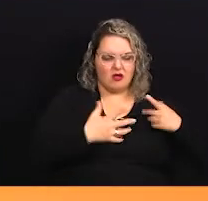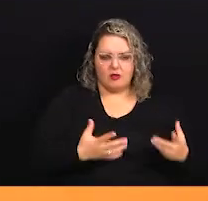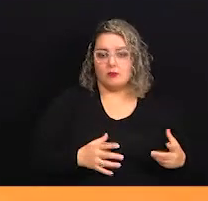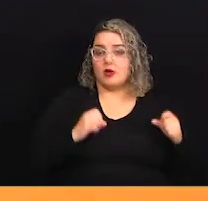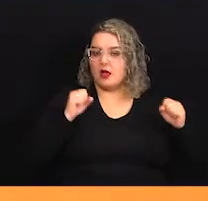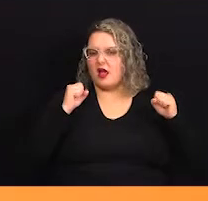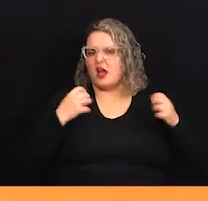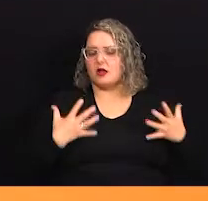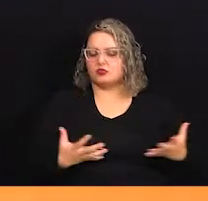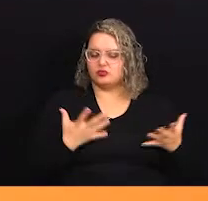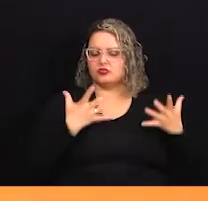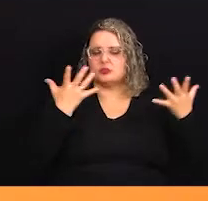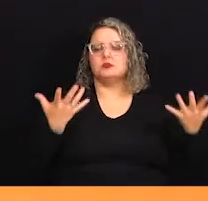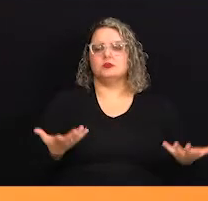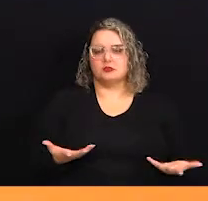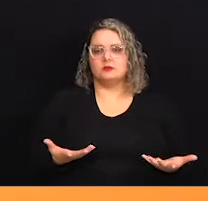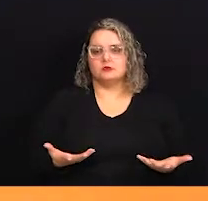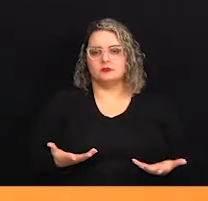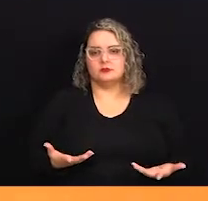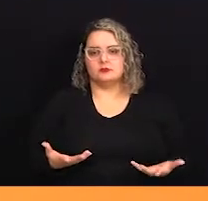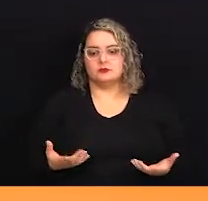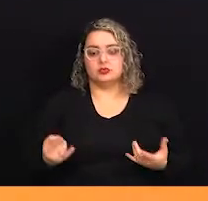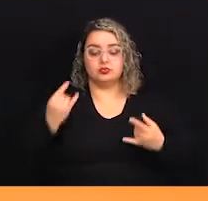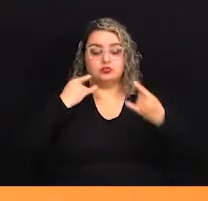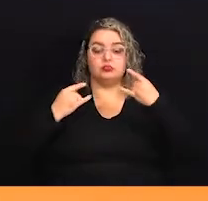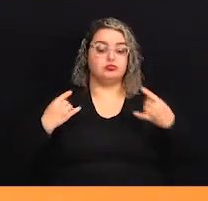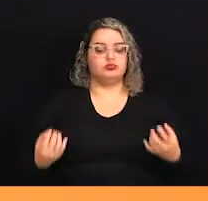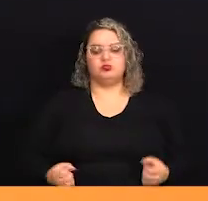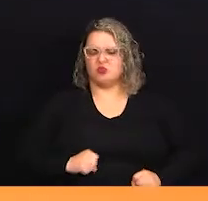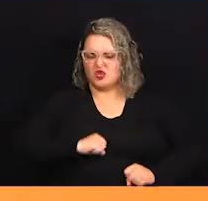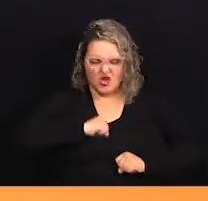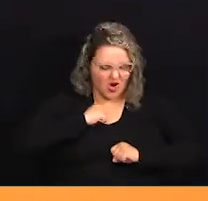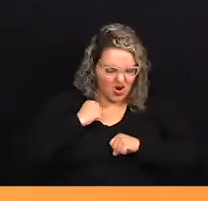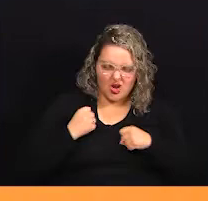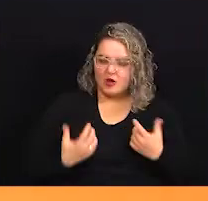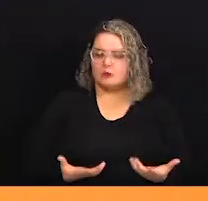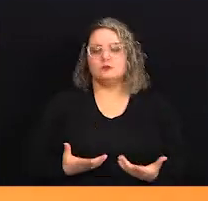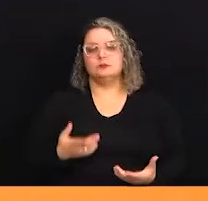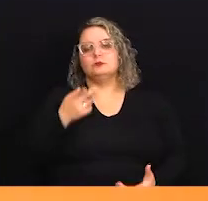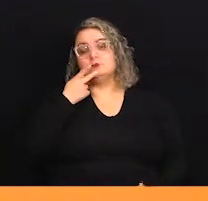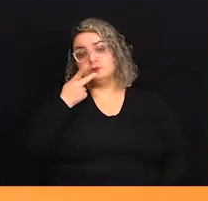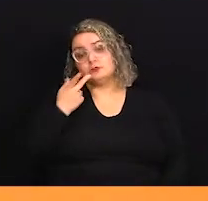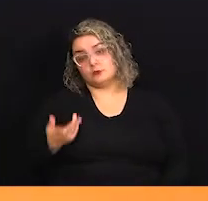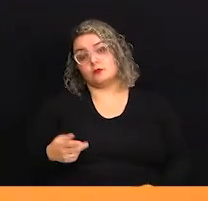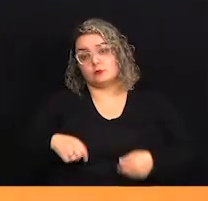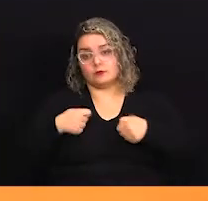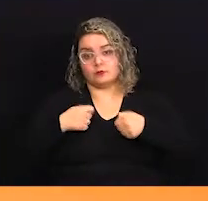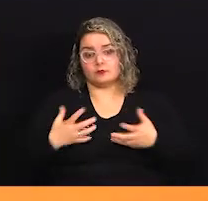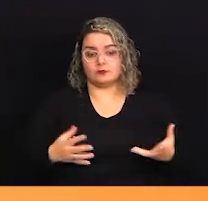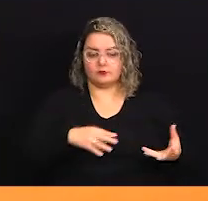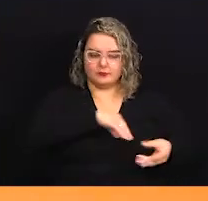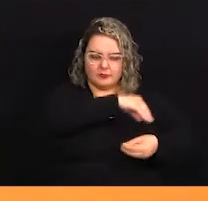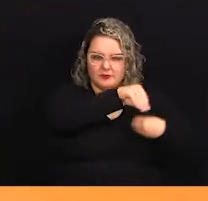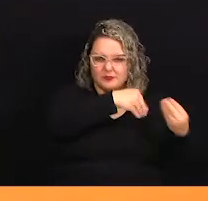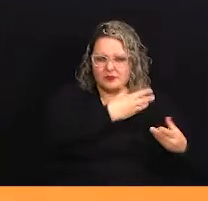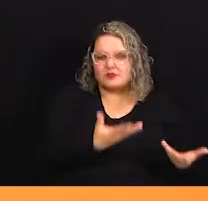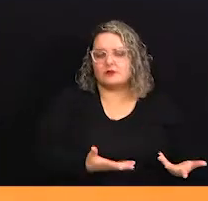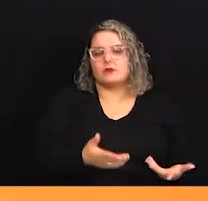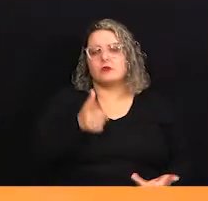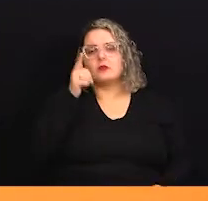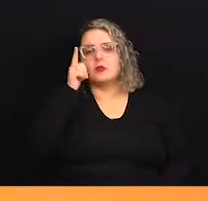música animada, música que vai te despertar os seus instintos mais selvagens. Então, eu até falo que você precisa de caos para